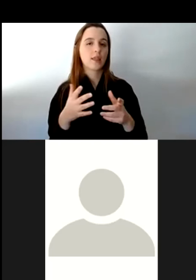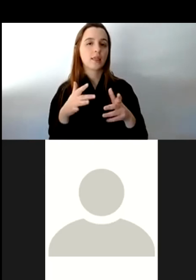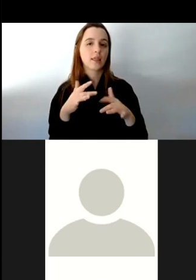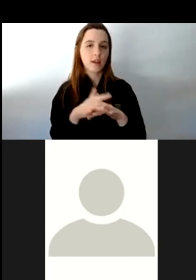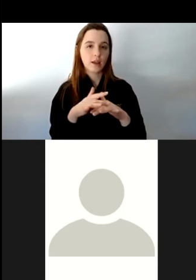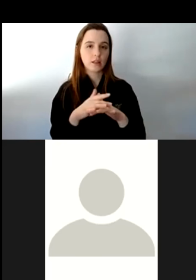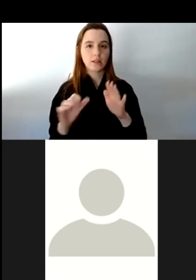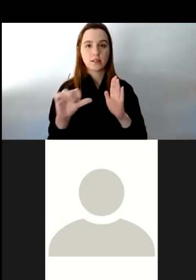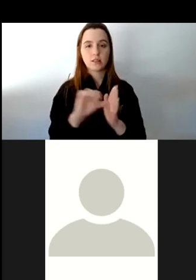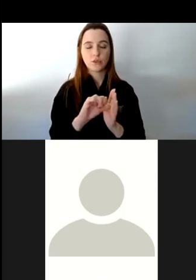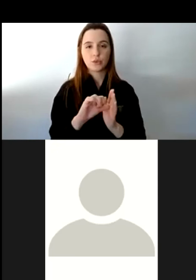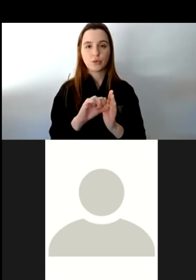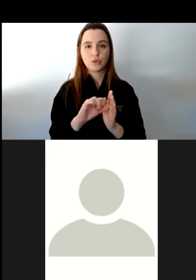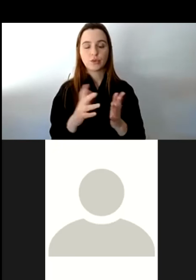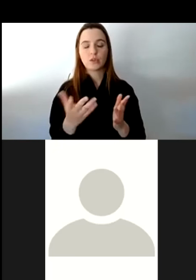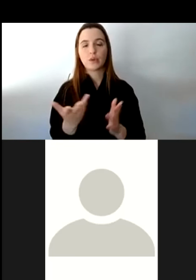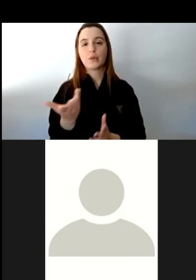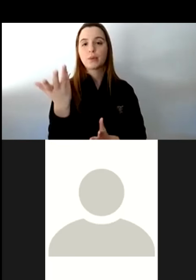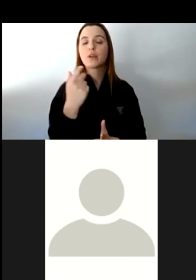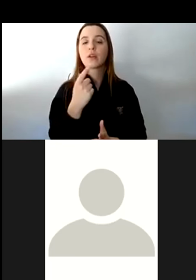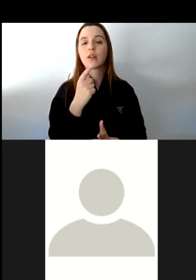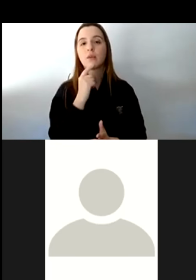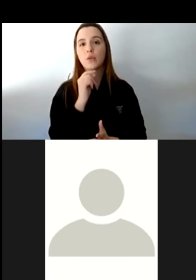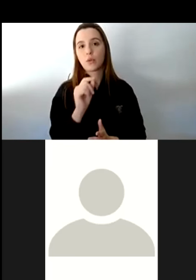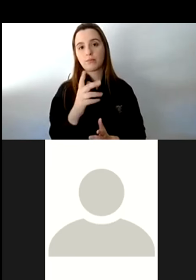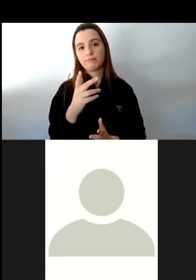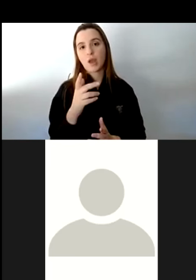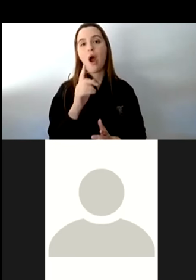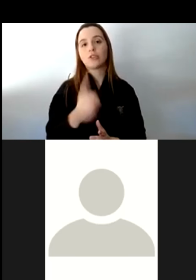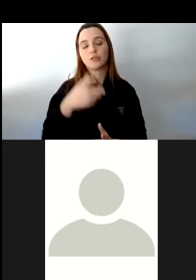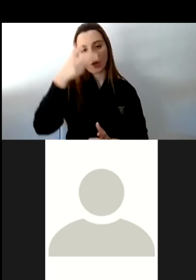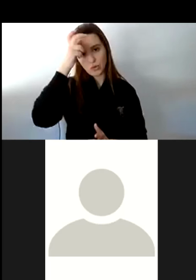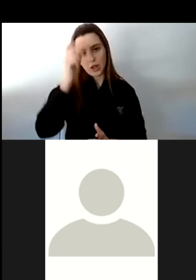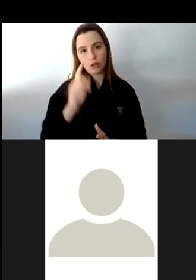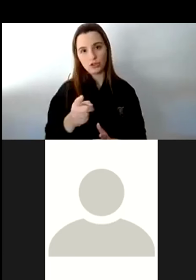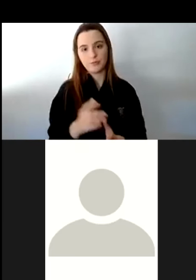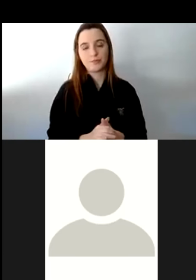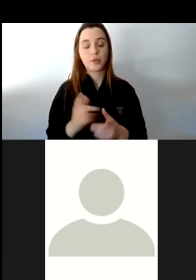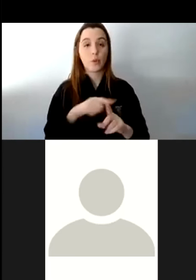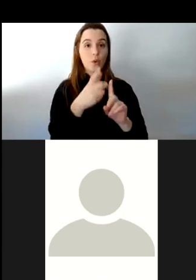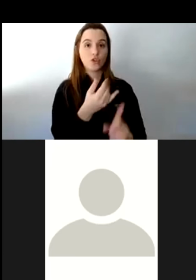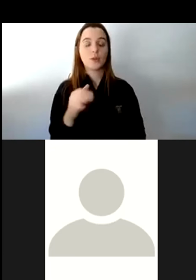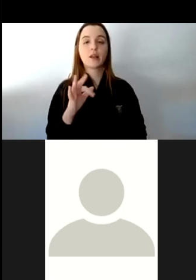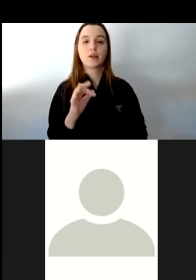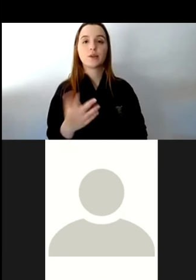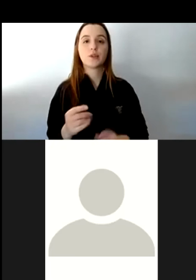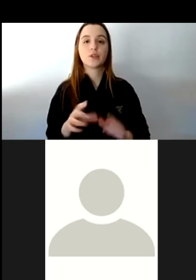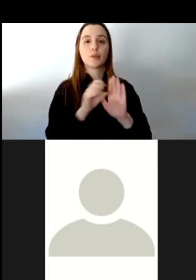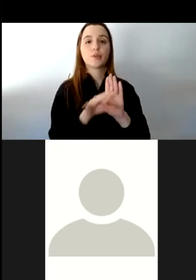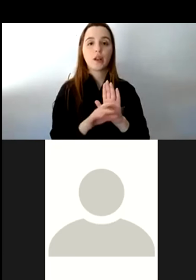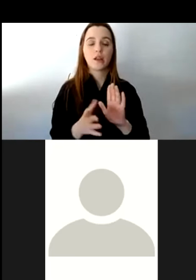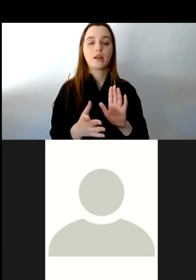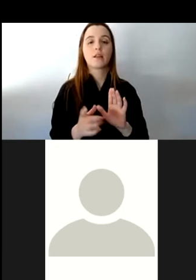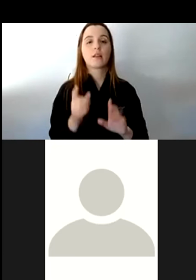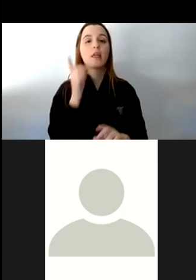centros da excelência, e a definição do seu conceito. Assim, em 2014, a portaria de 30